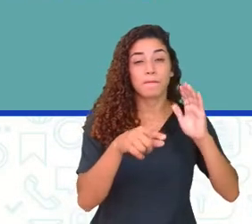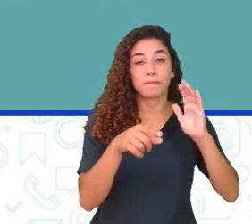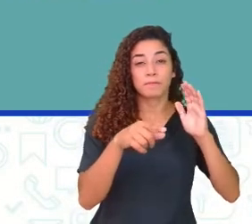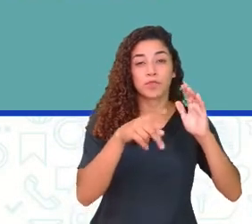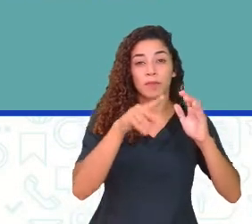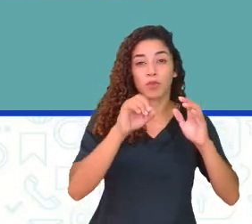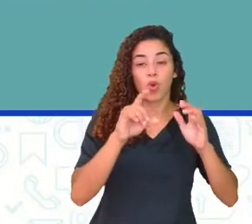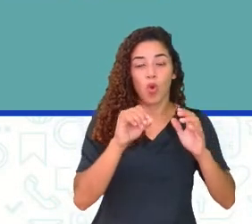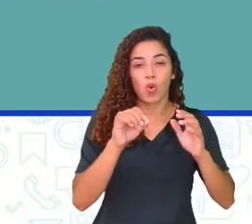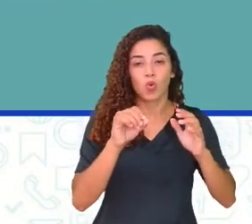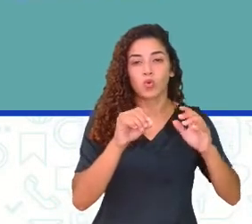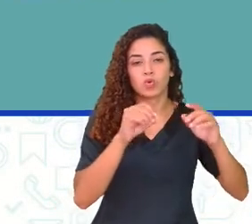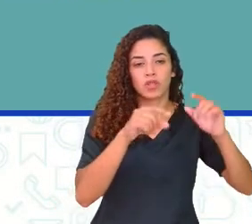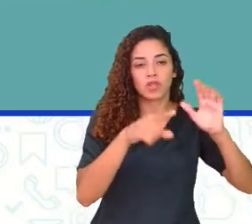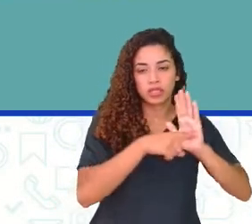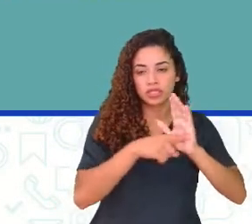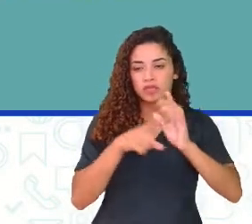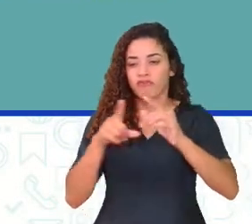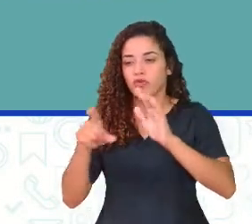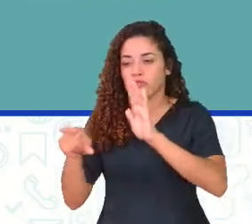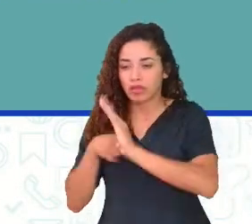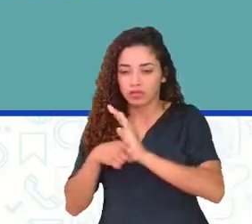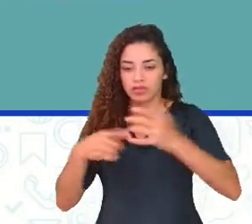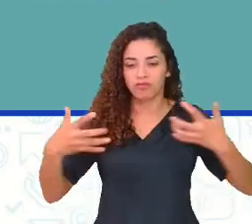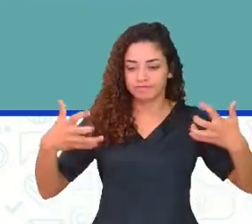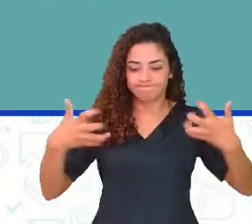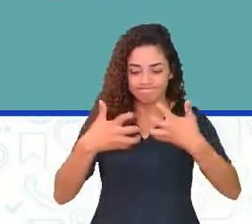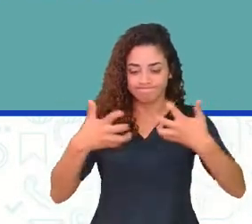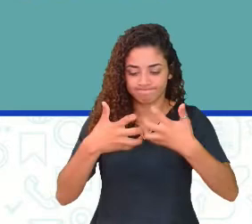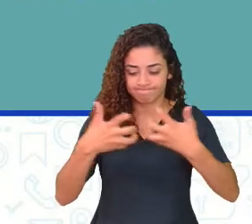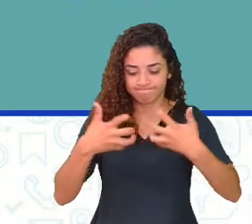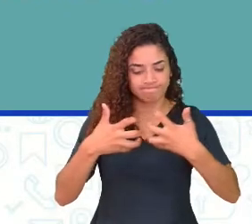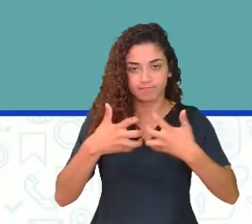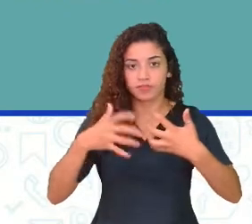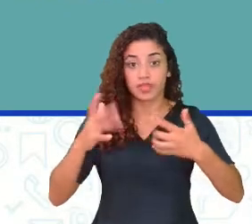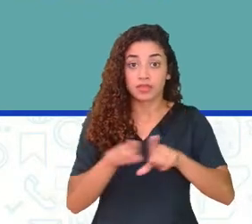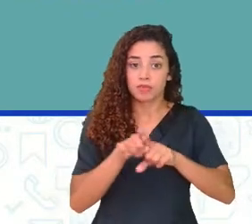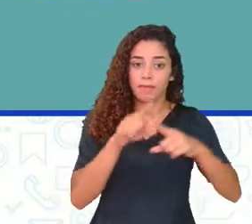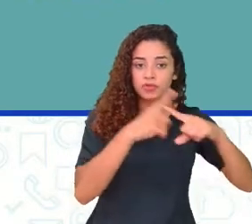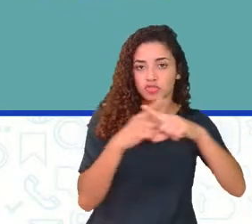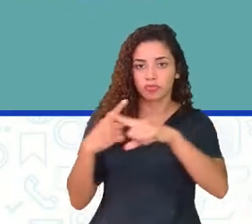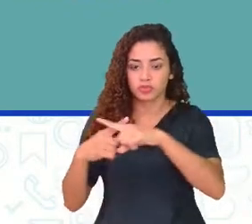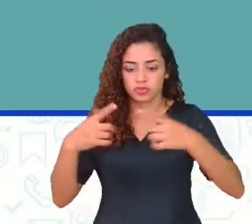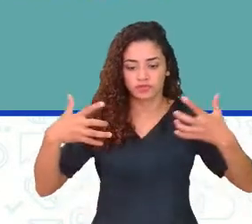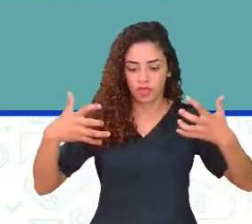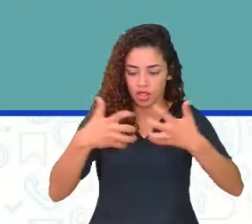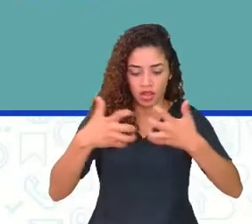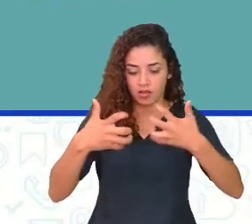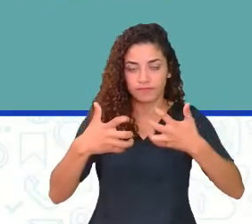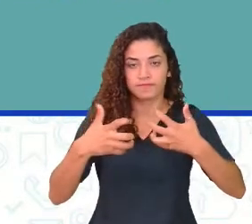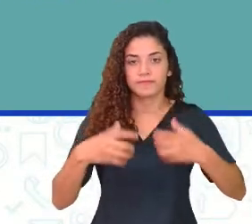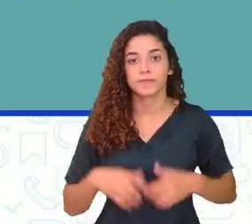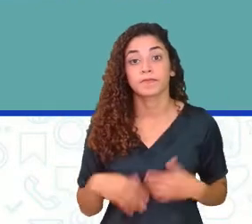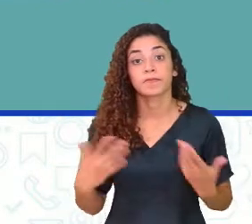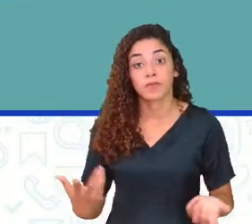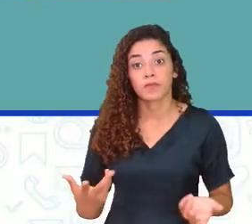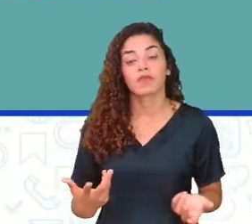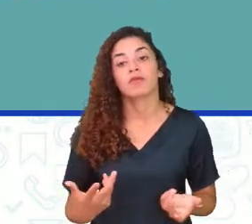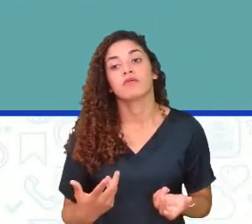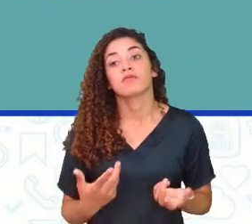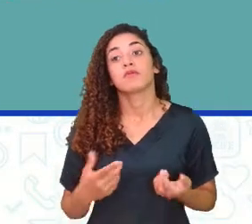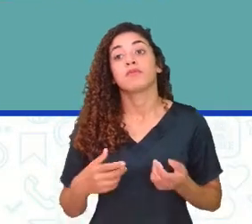eles se repelem, dos polos positivos se repelem. E aí o eletromagnetismo é a área da física que